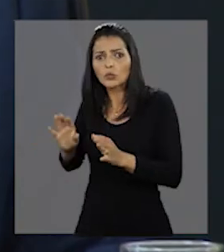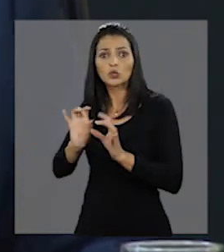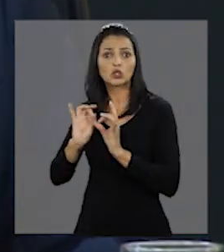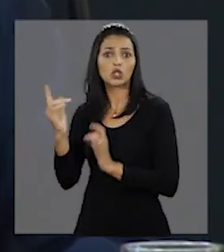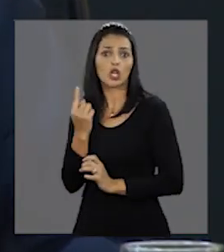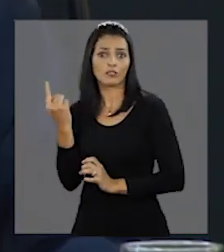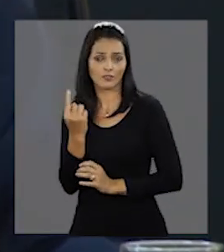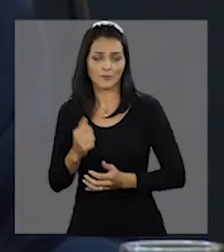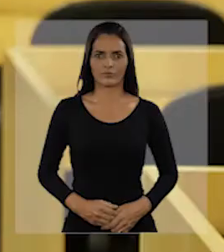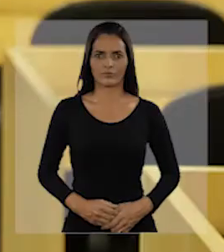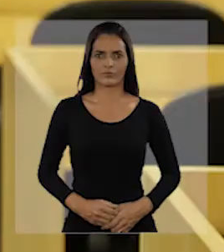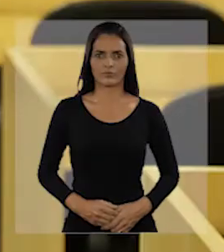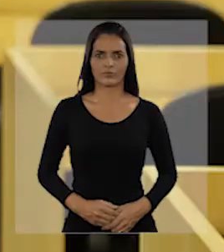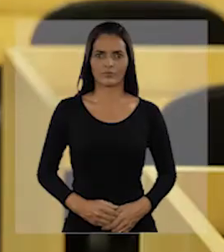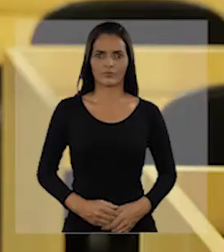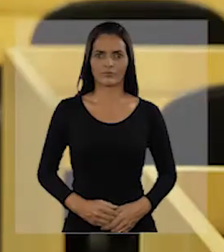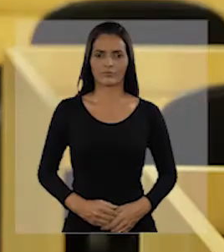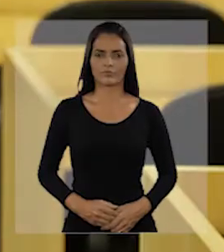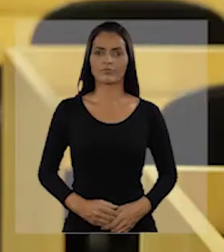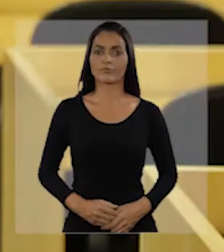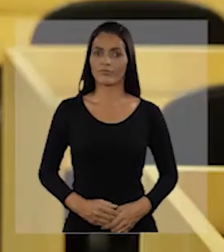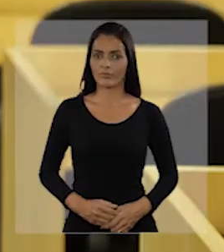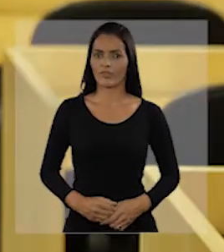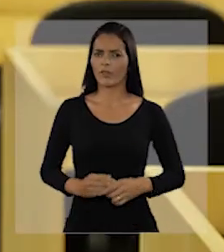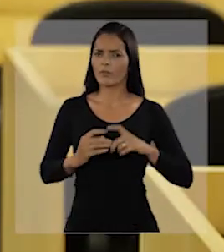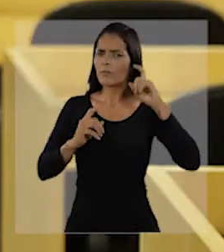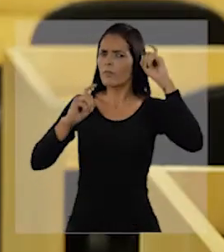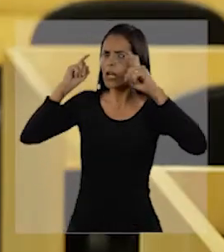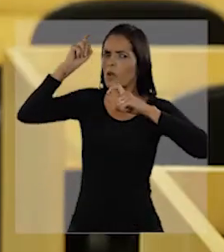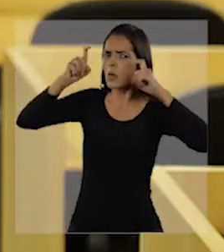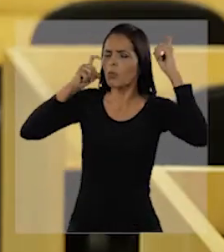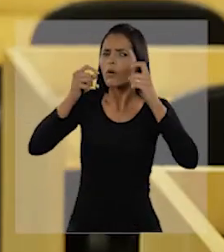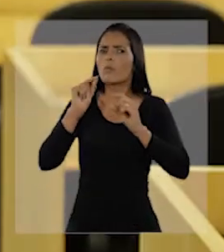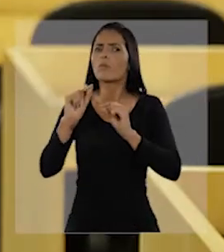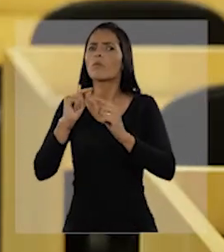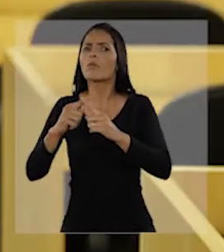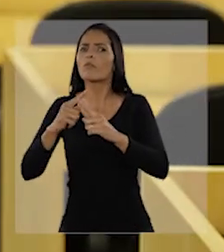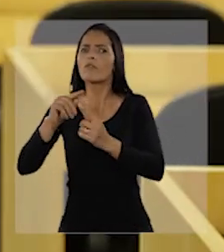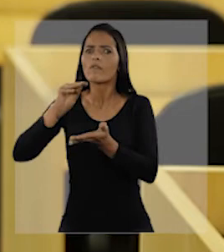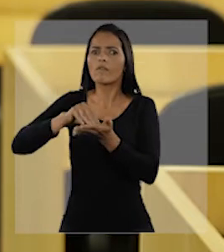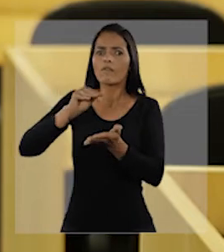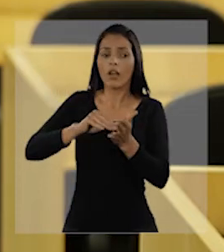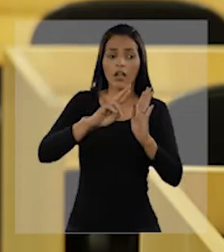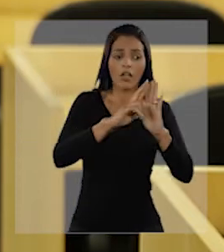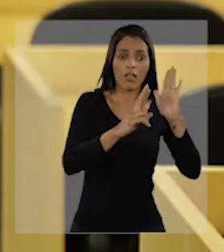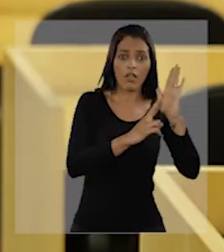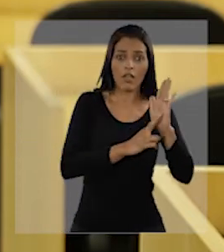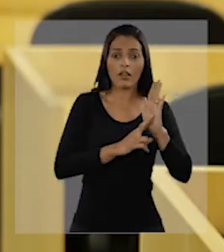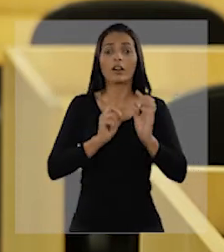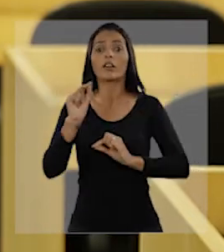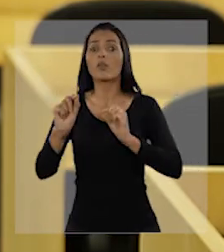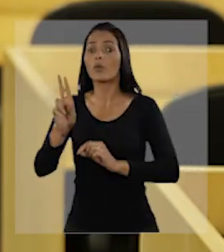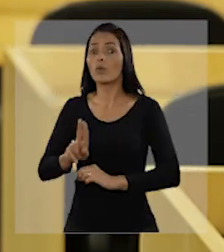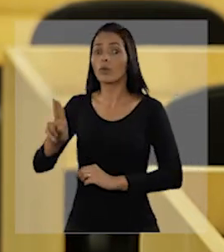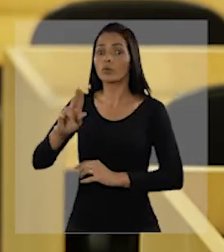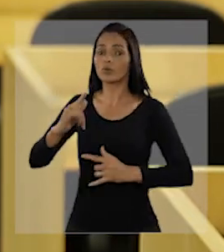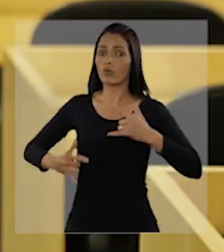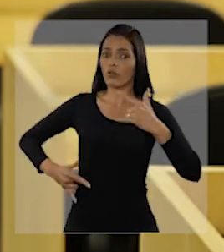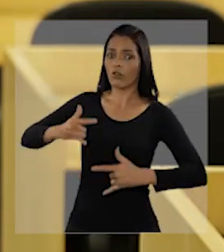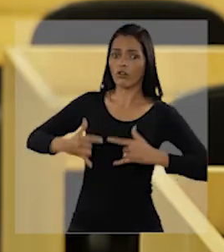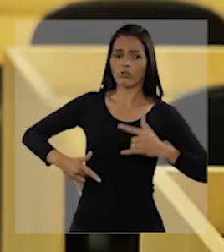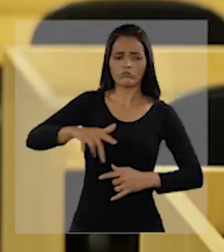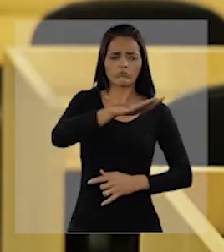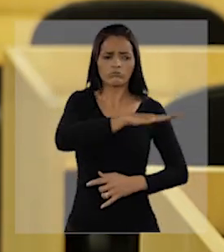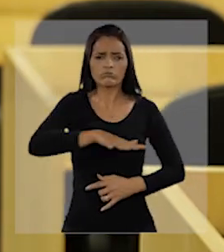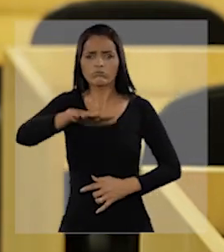colocadas em abrigos. Preocupada com a falta de regulação no uso de máquinas e robôs em diversas áreas do